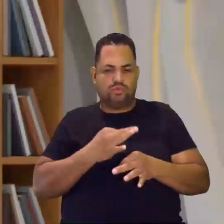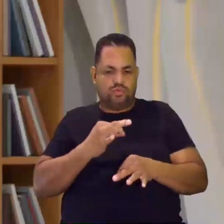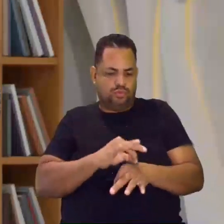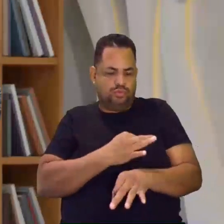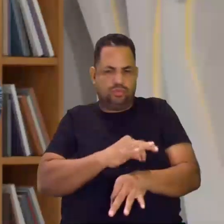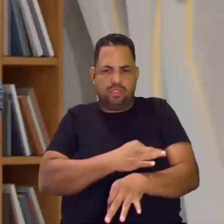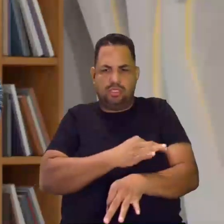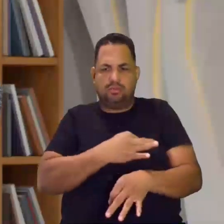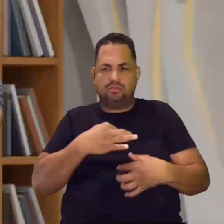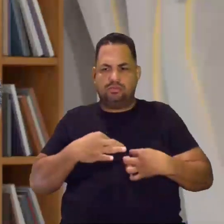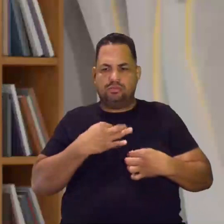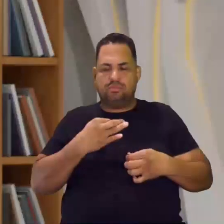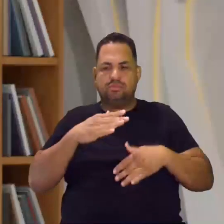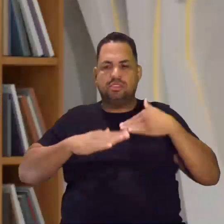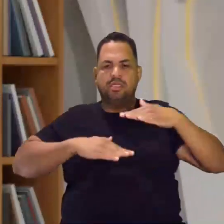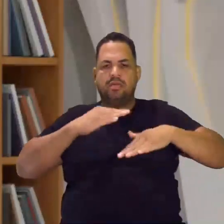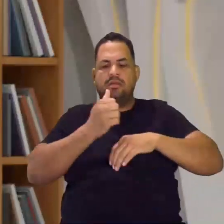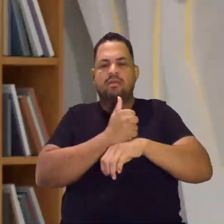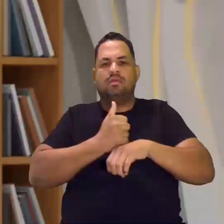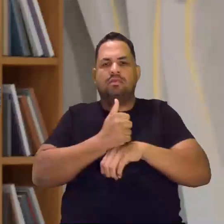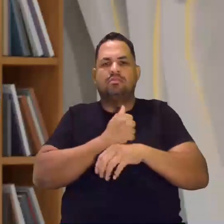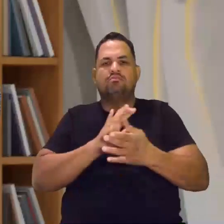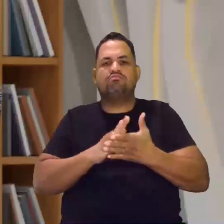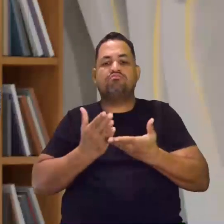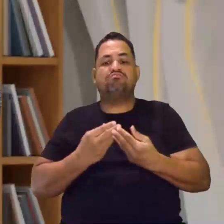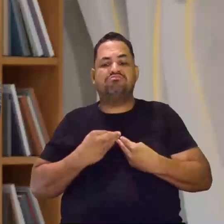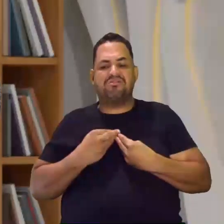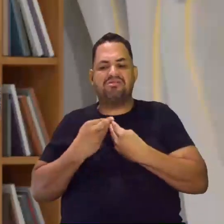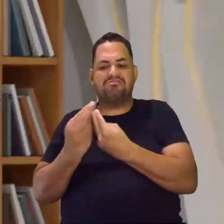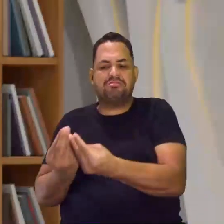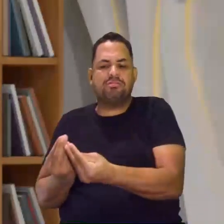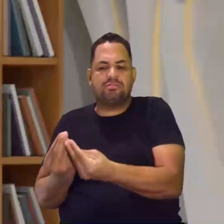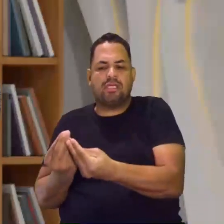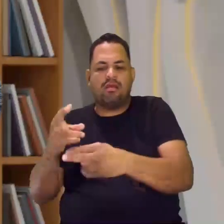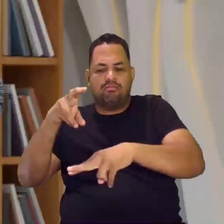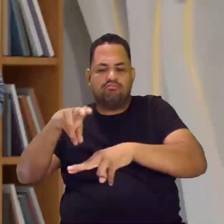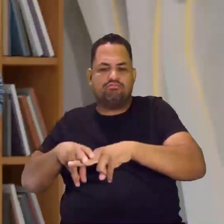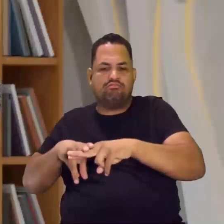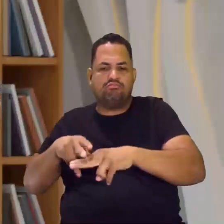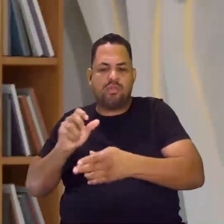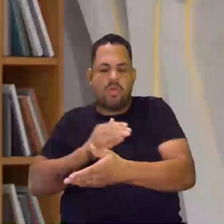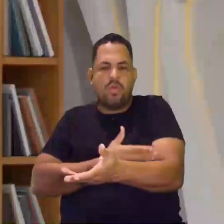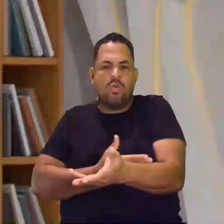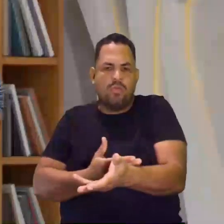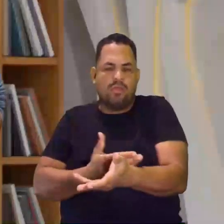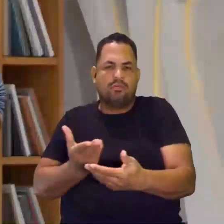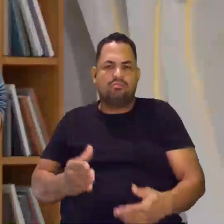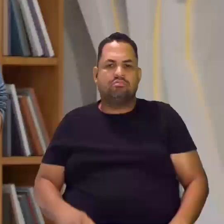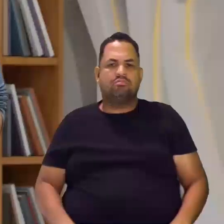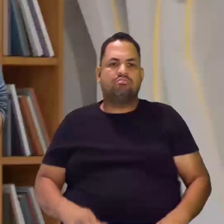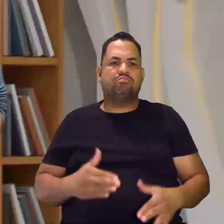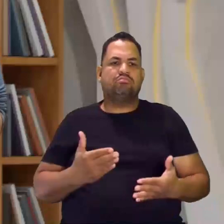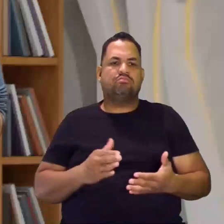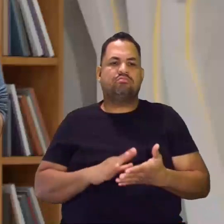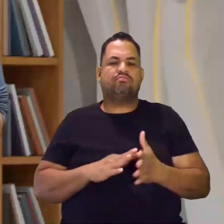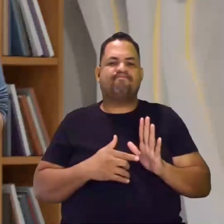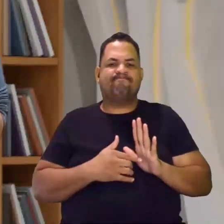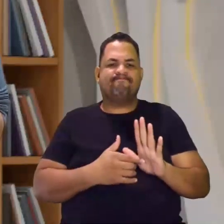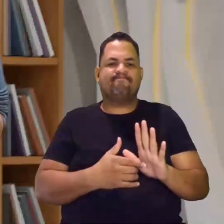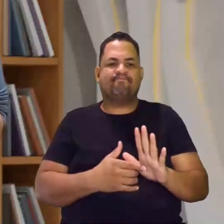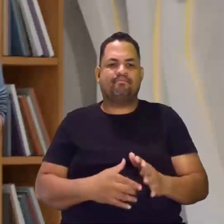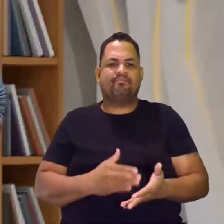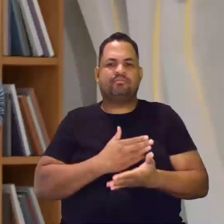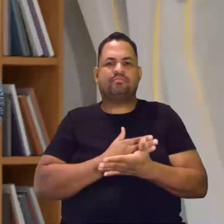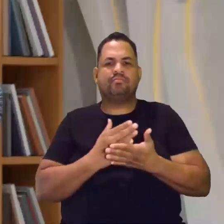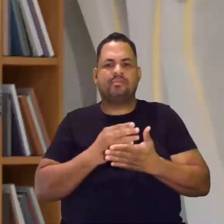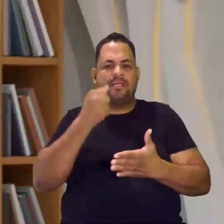um branco. Quando ela se negou, ela foi presa por desobediência civil. E a Rosa, ela representa um